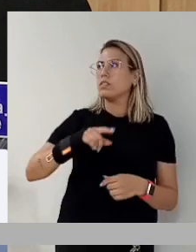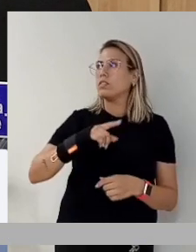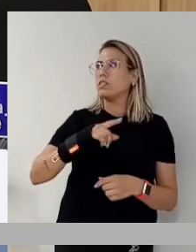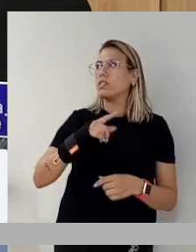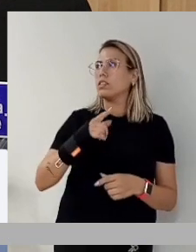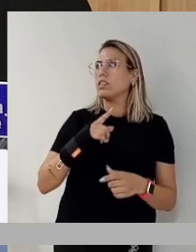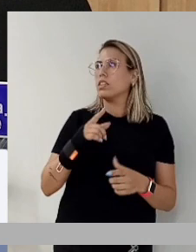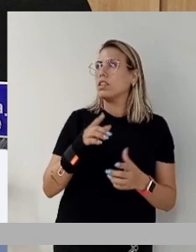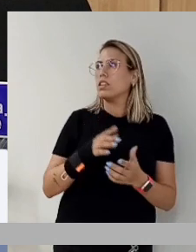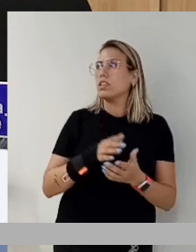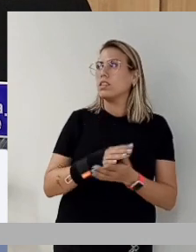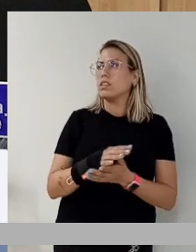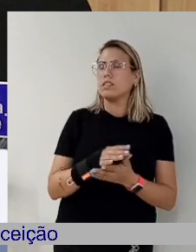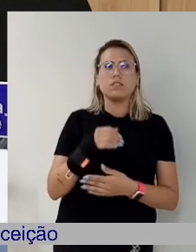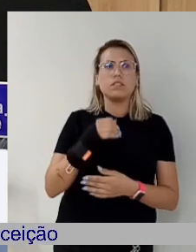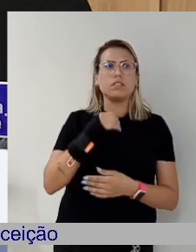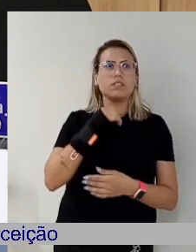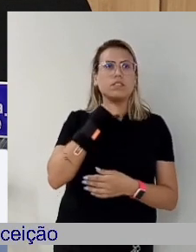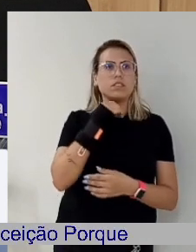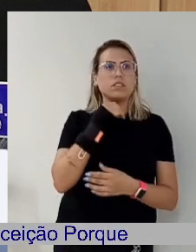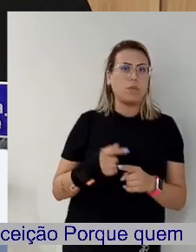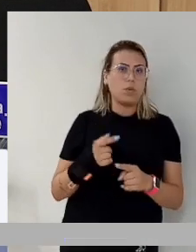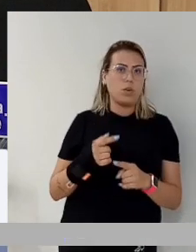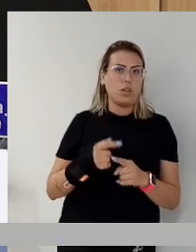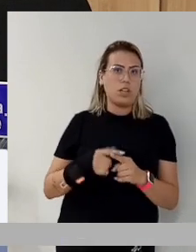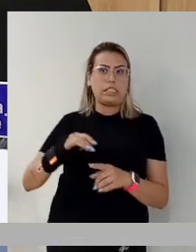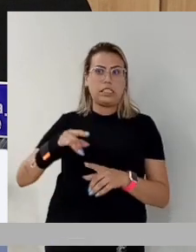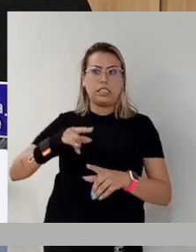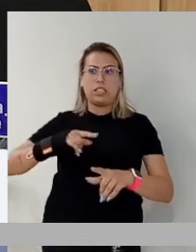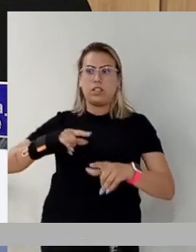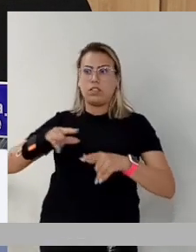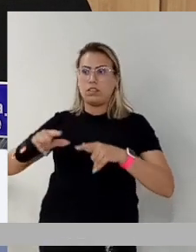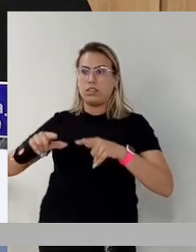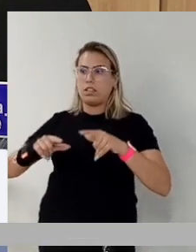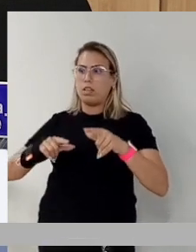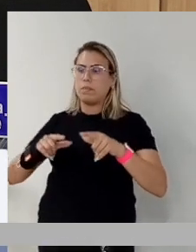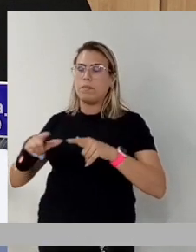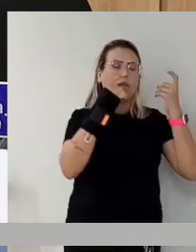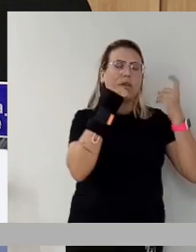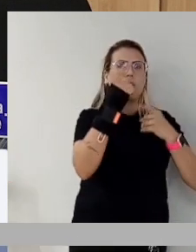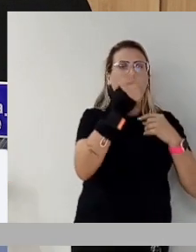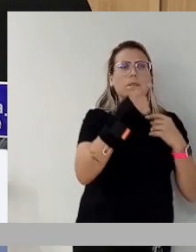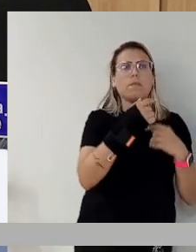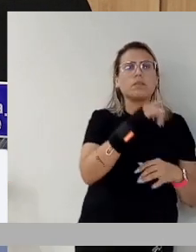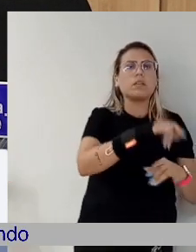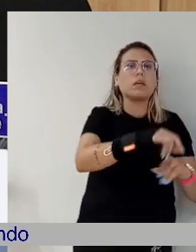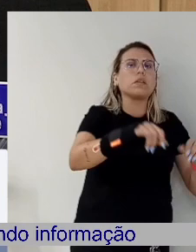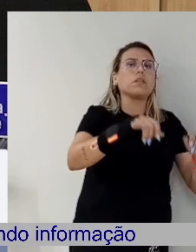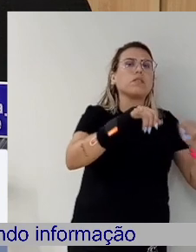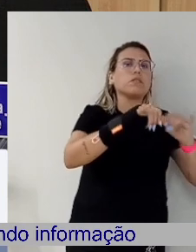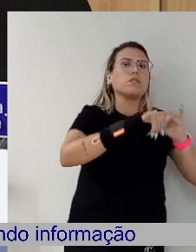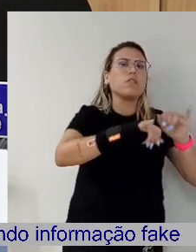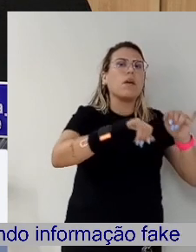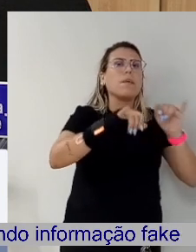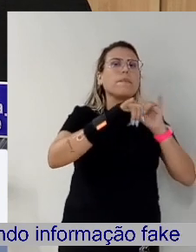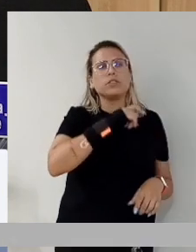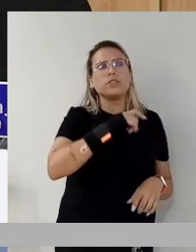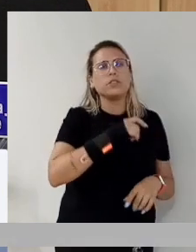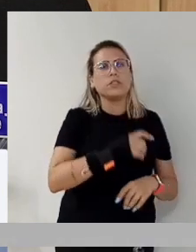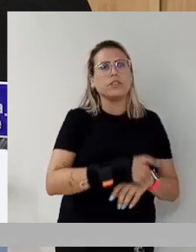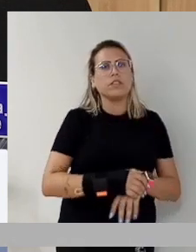viu minha amiga Conceição Porque quem tem o que fazer não vive preocupado em tá dando informação fake